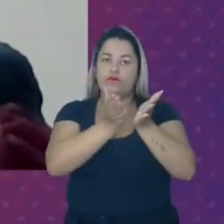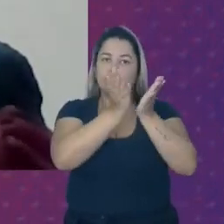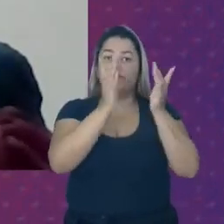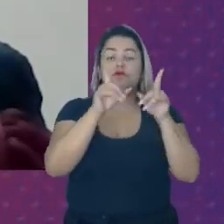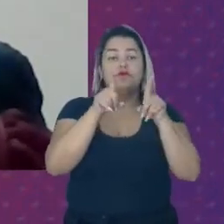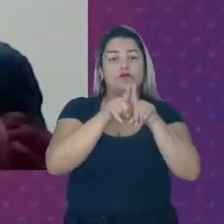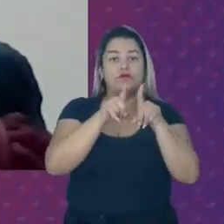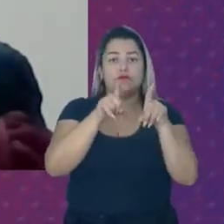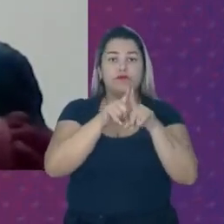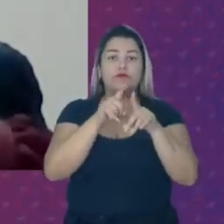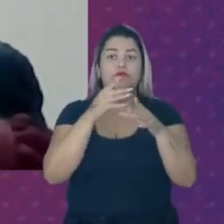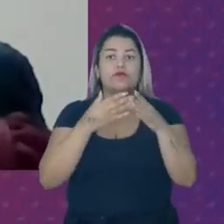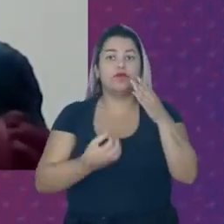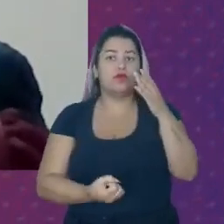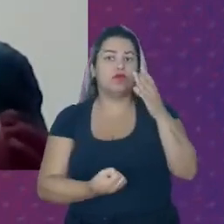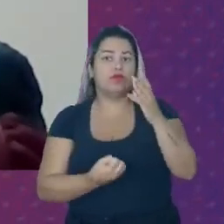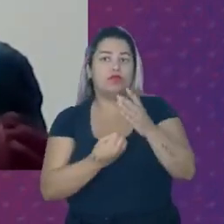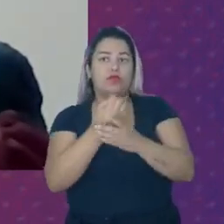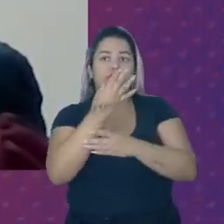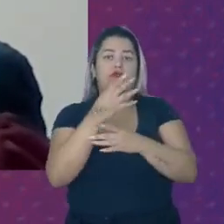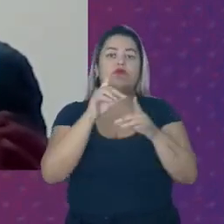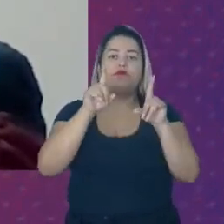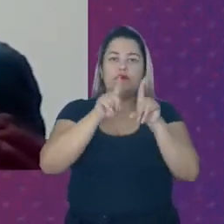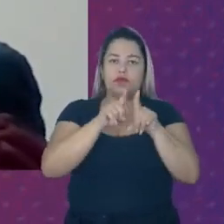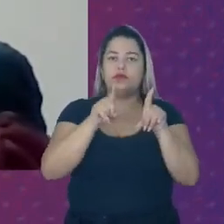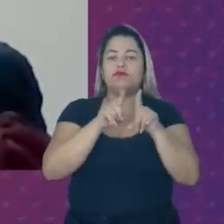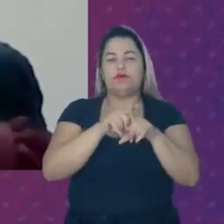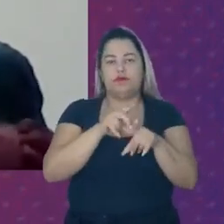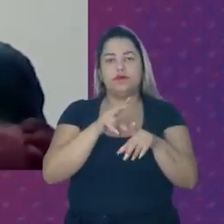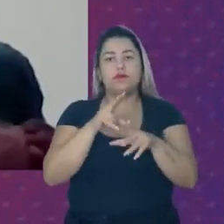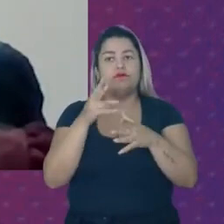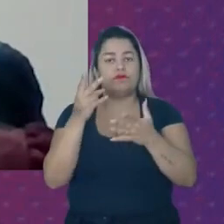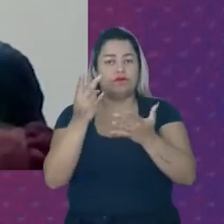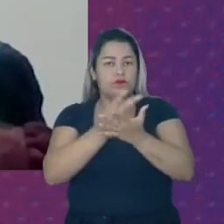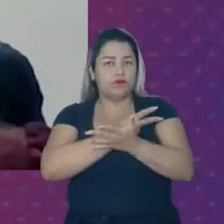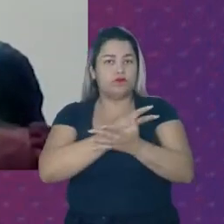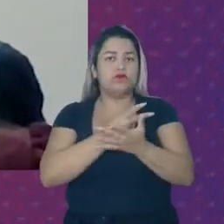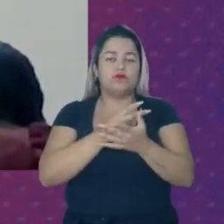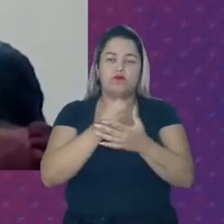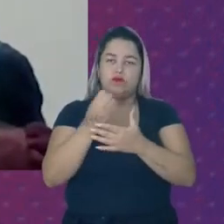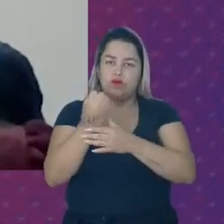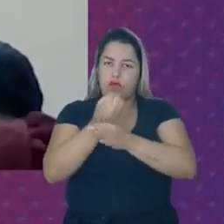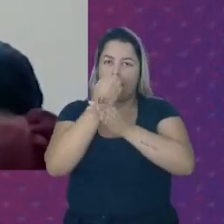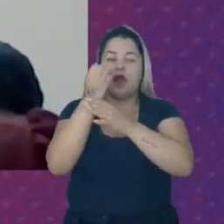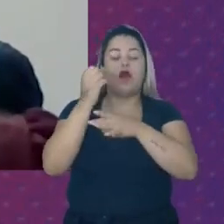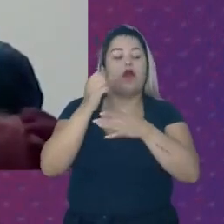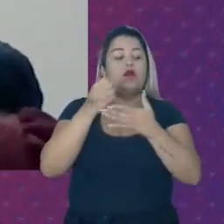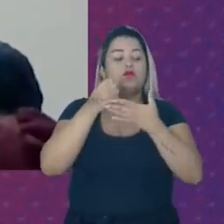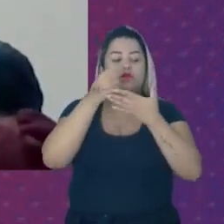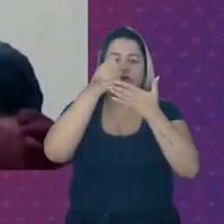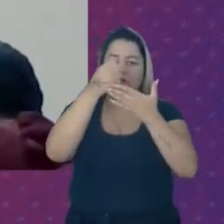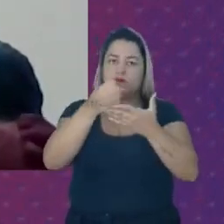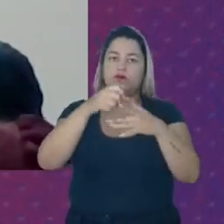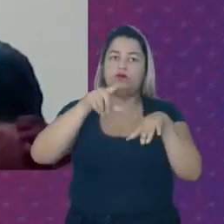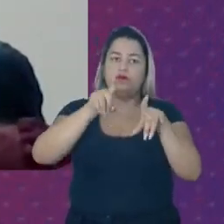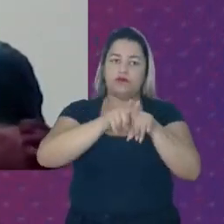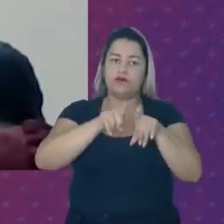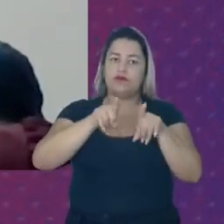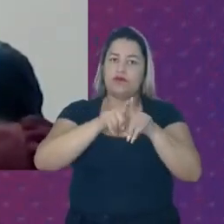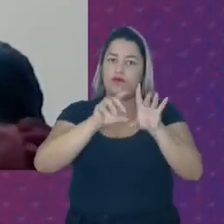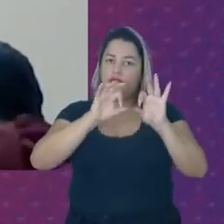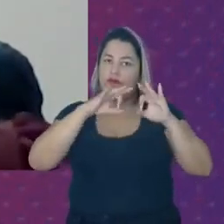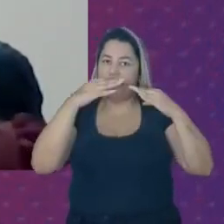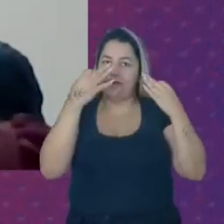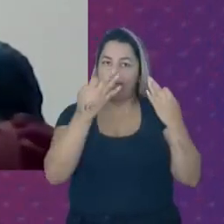que desde a sua criação, esse programa veio dando um suporte extremamente importante nessas